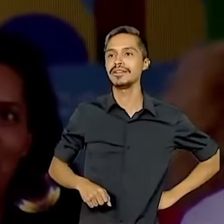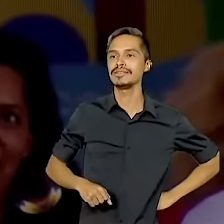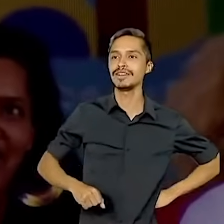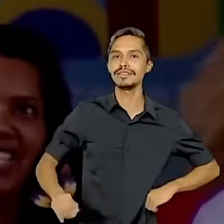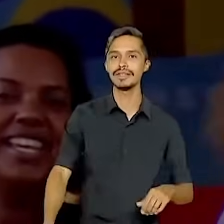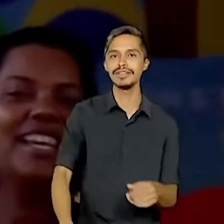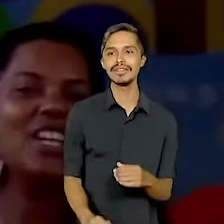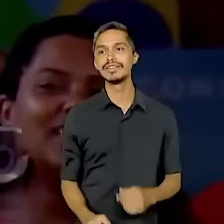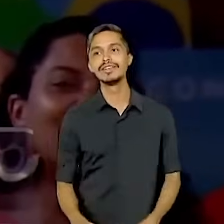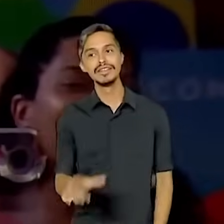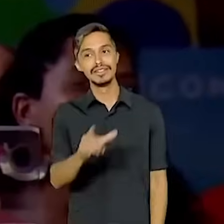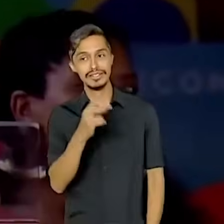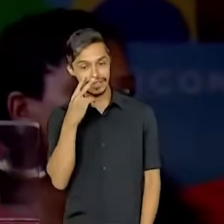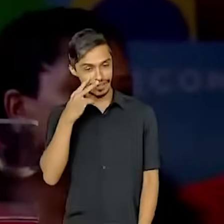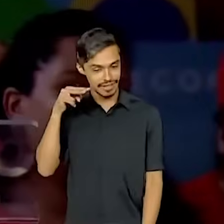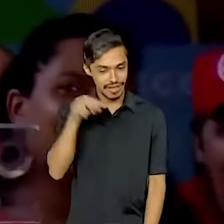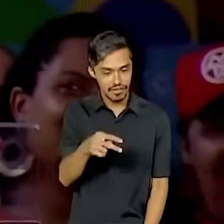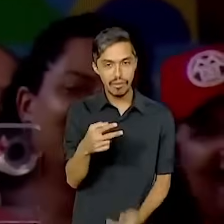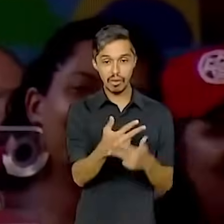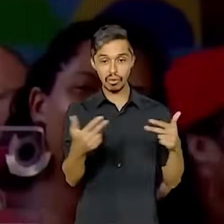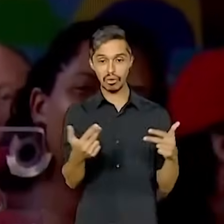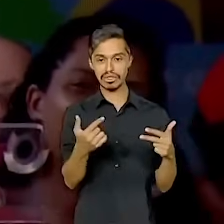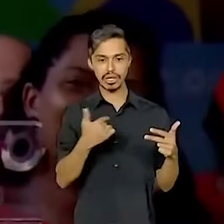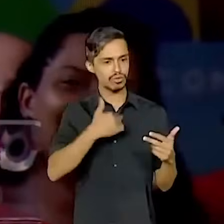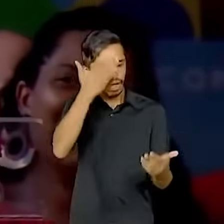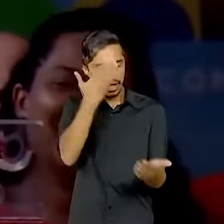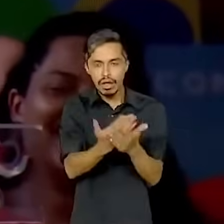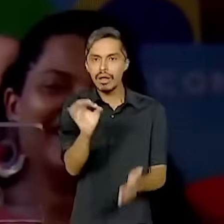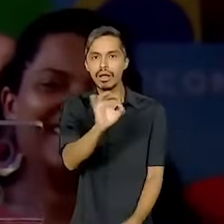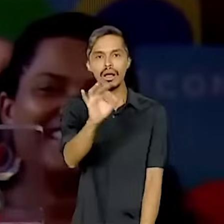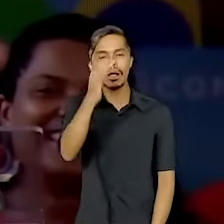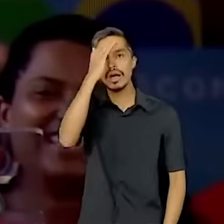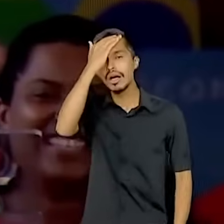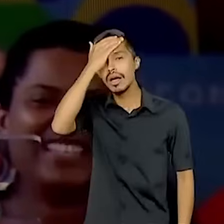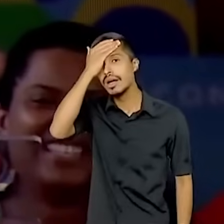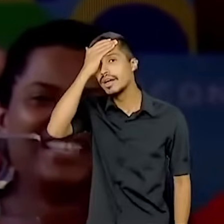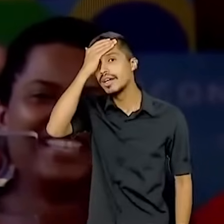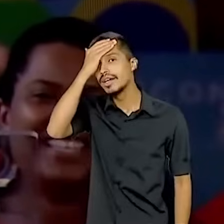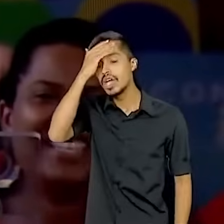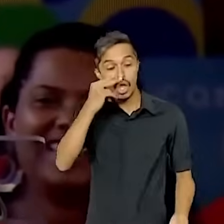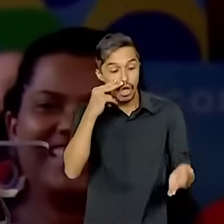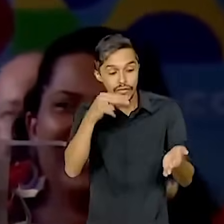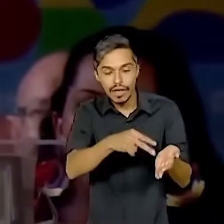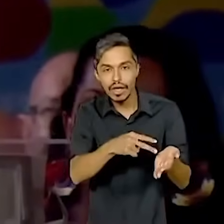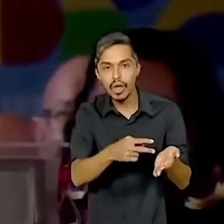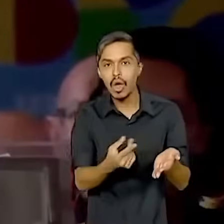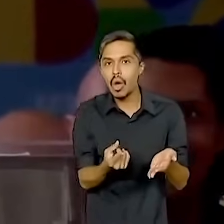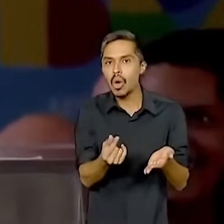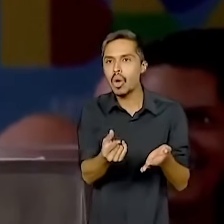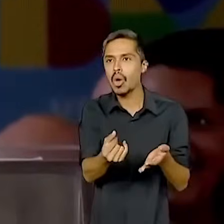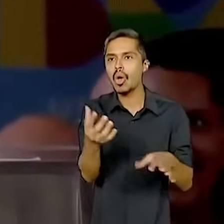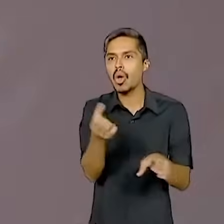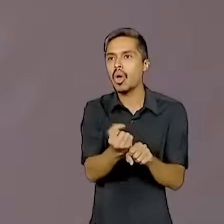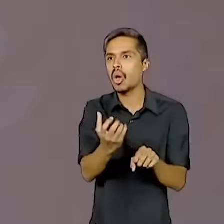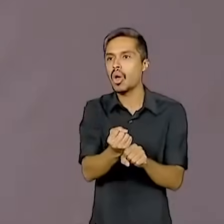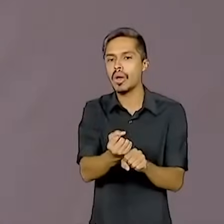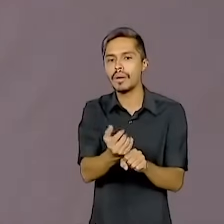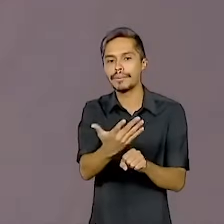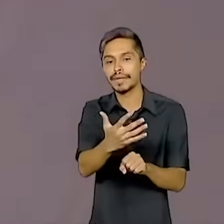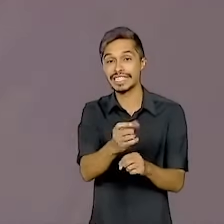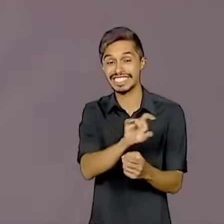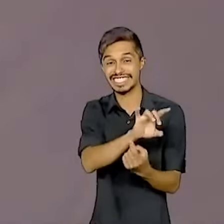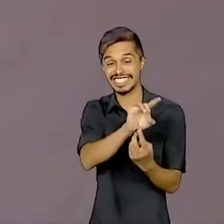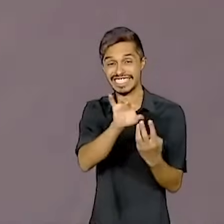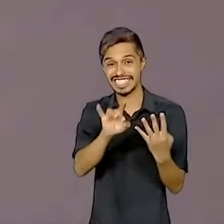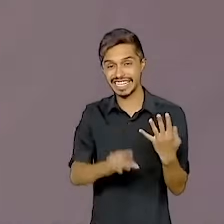Eu tô vendo uma coisa aqui que eu não estou acreditando. O custo estimado de